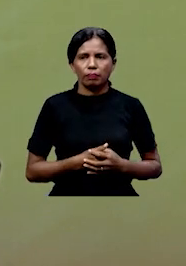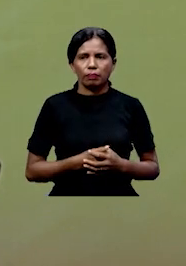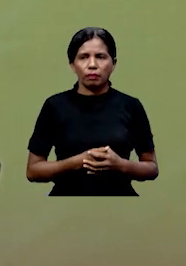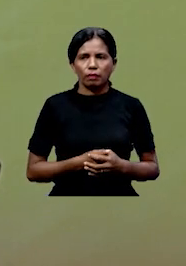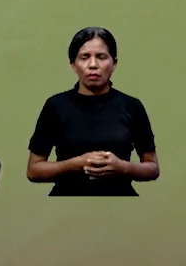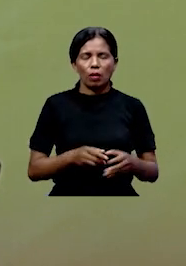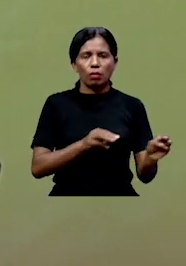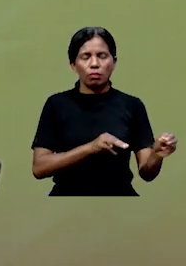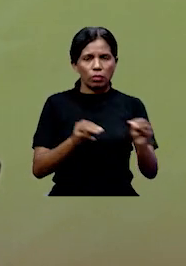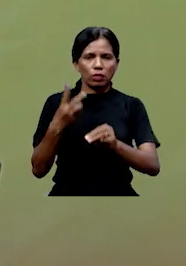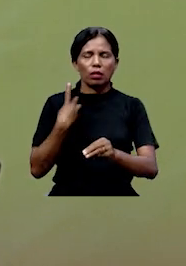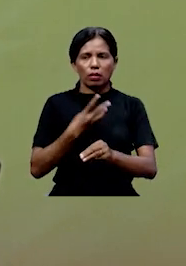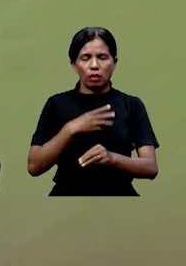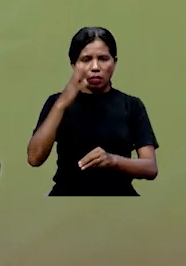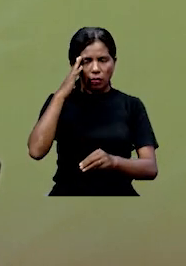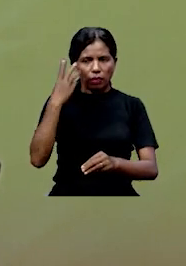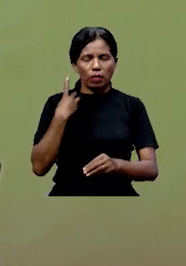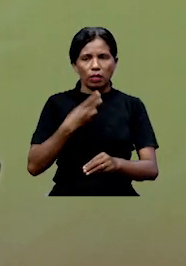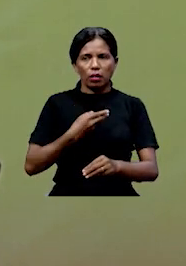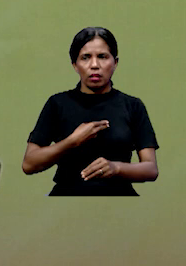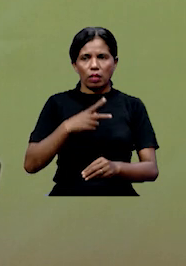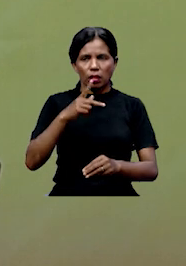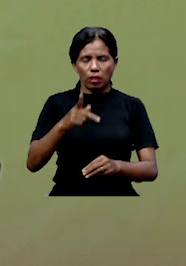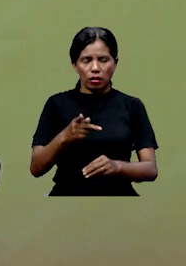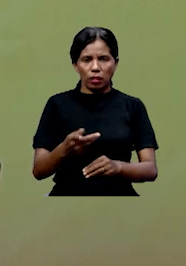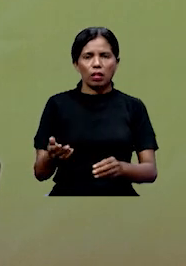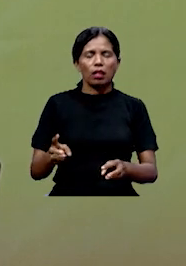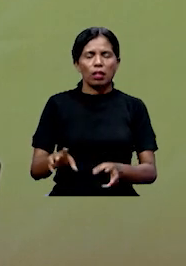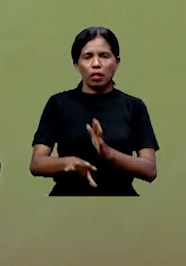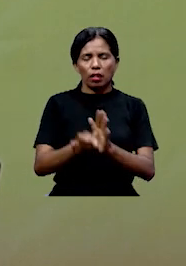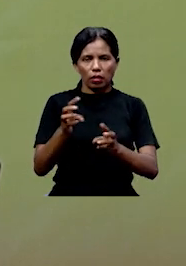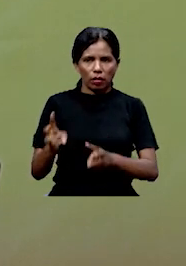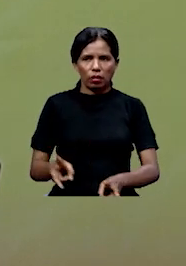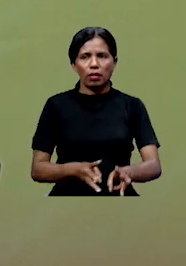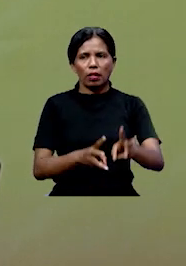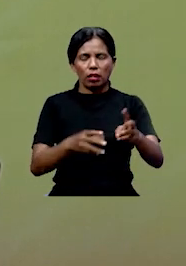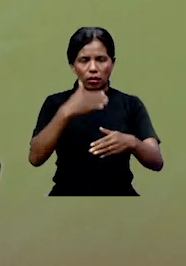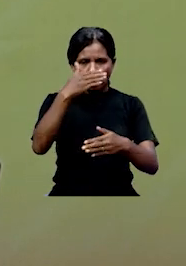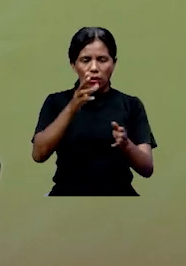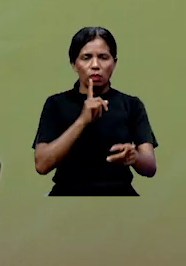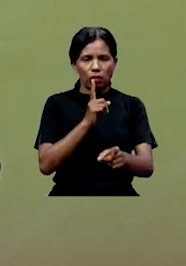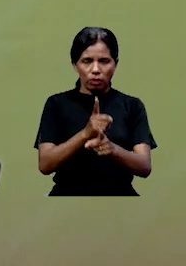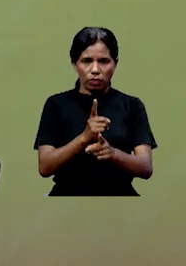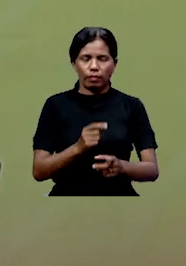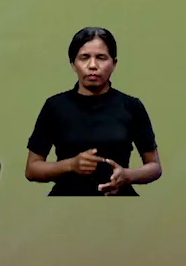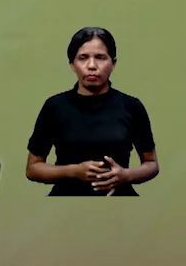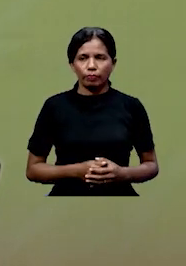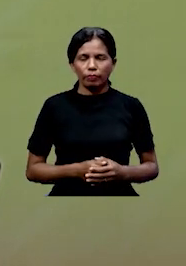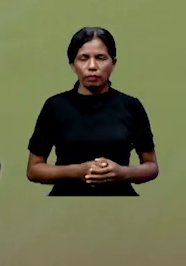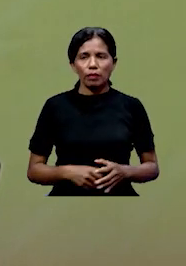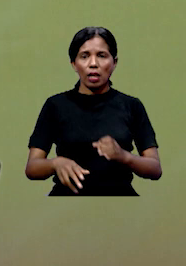muda itu nih Hanoi para itu nih hal-hal he tampil vali dalan dalan ros perbaoi